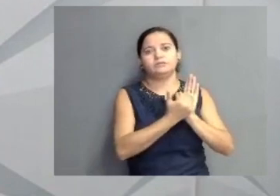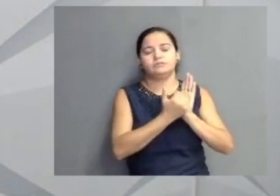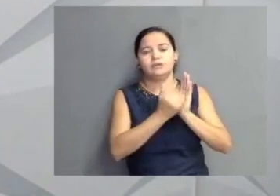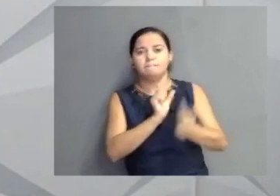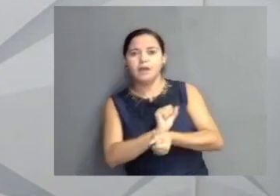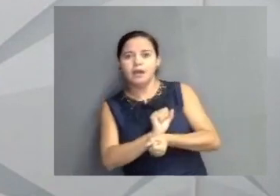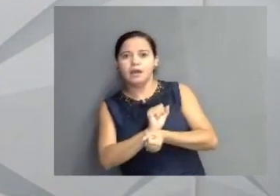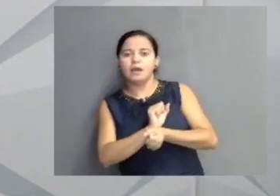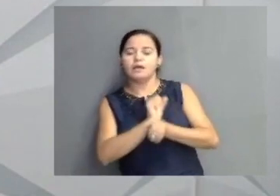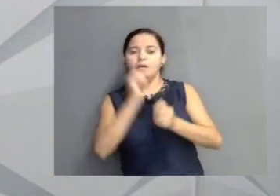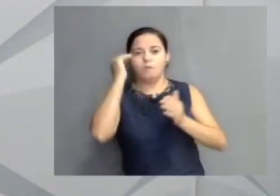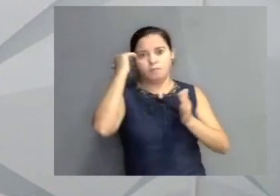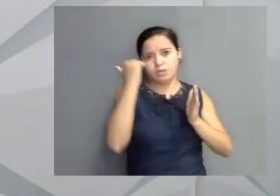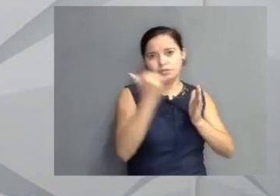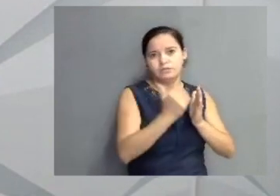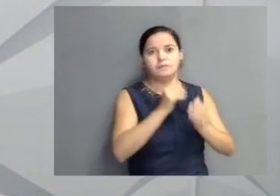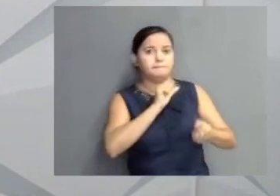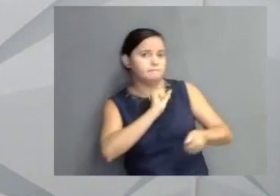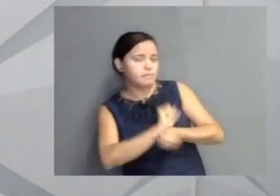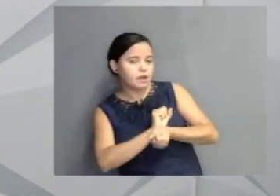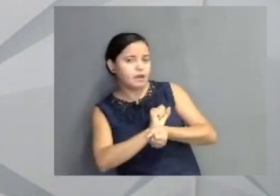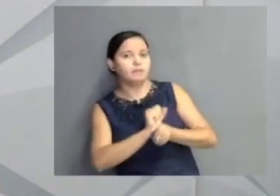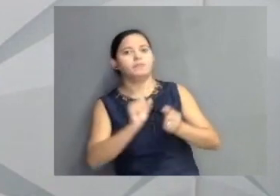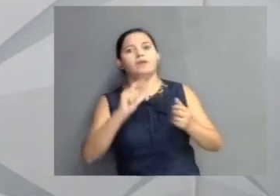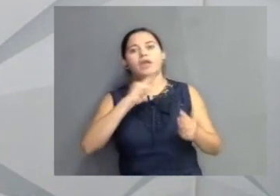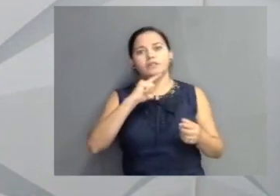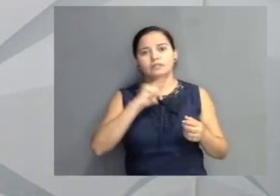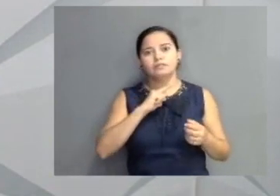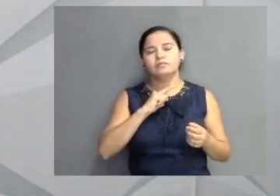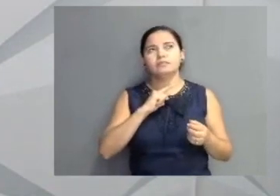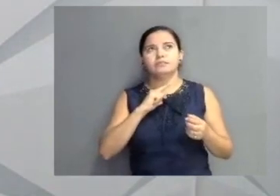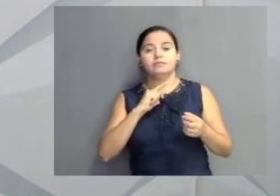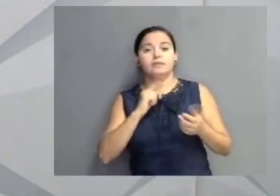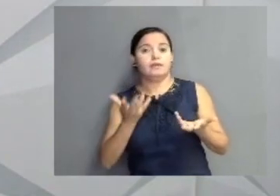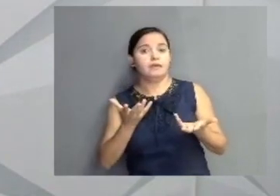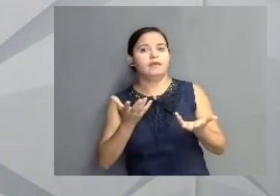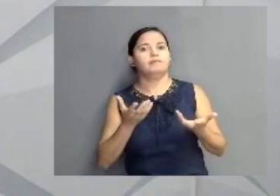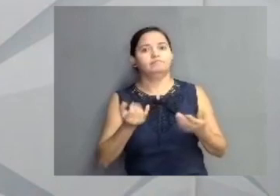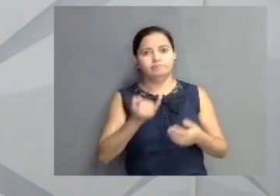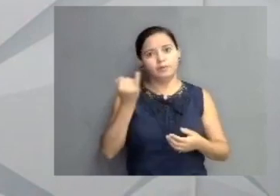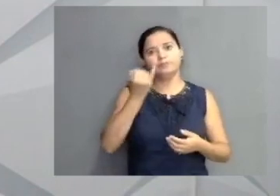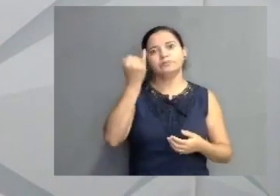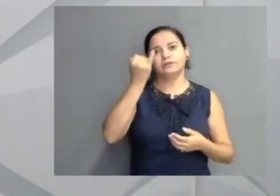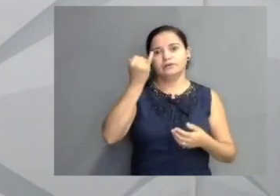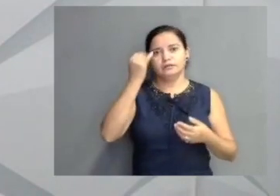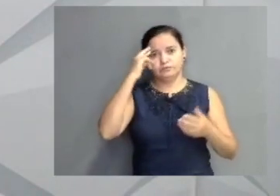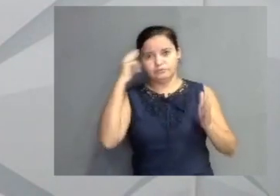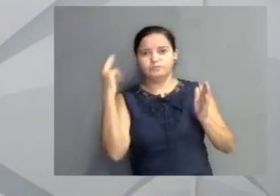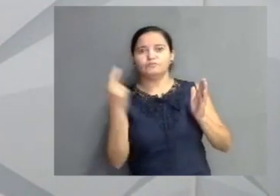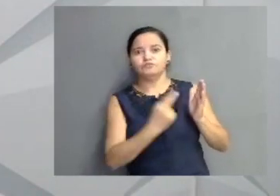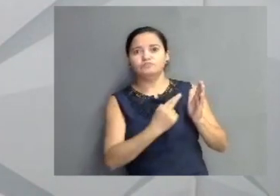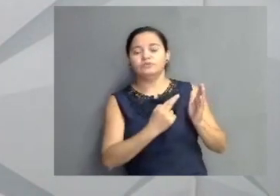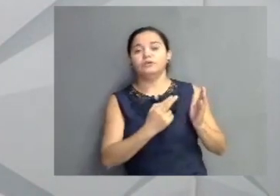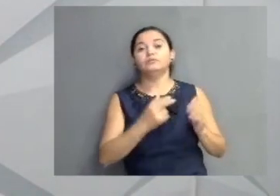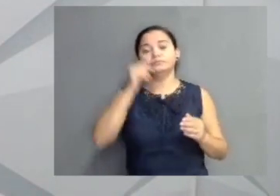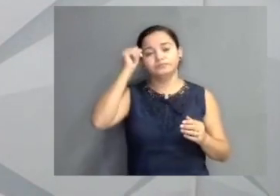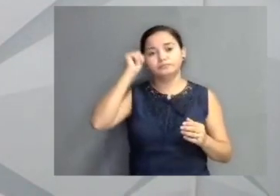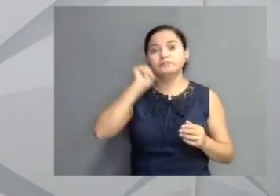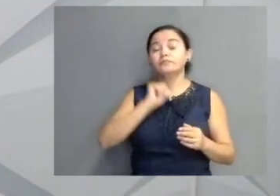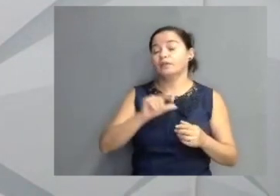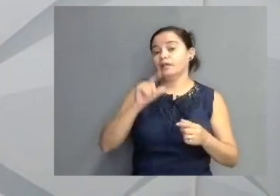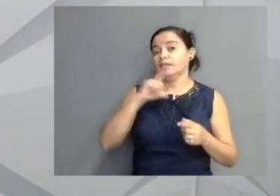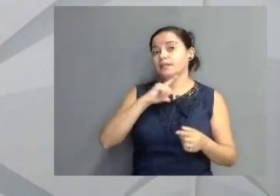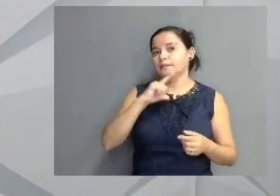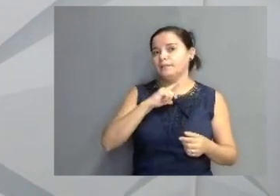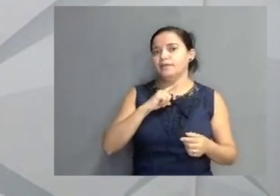fique evidenciado a questão melódica do texto, as rimas, a métrica, que logo a gente também vai estar